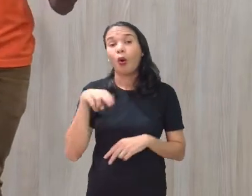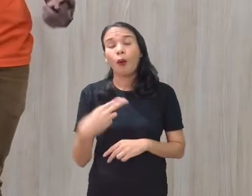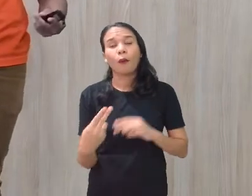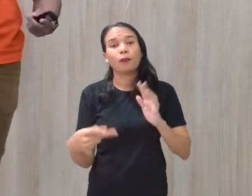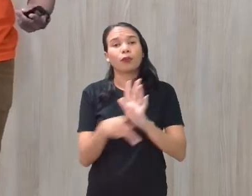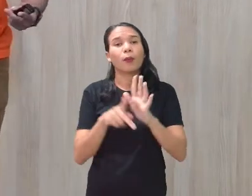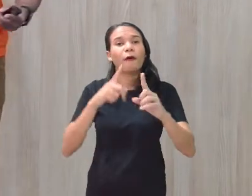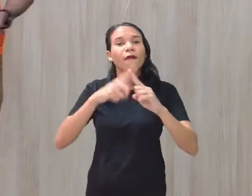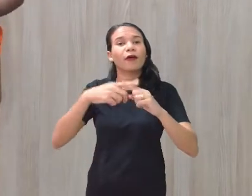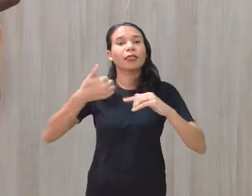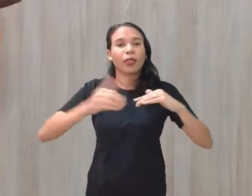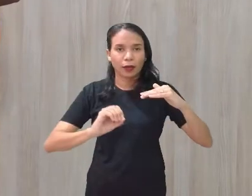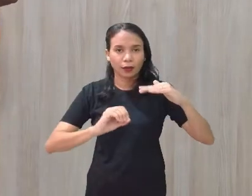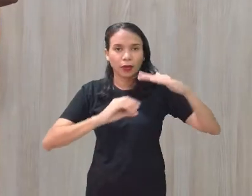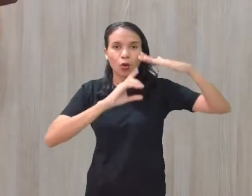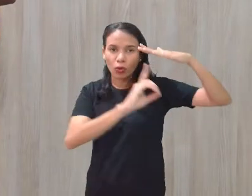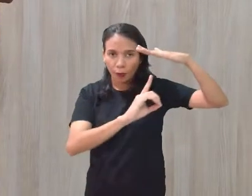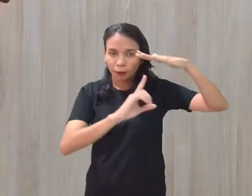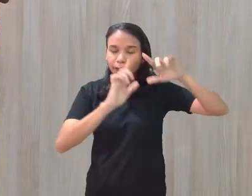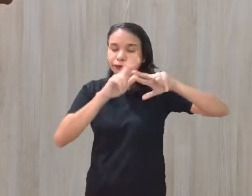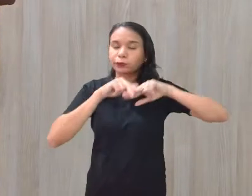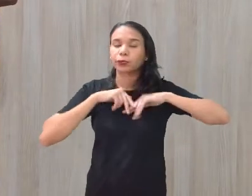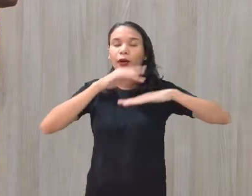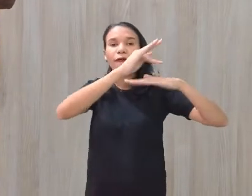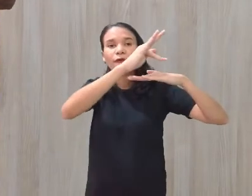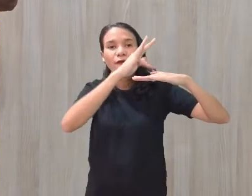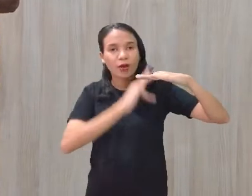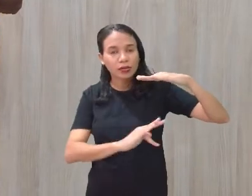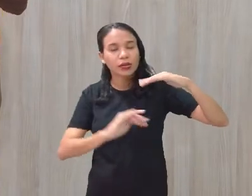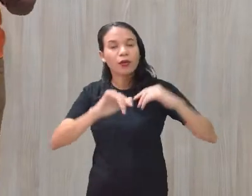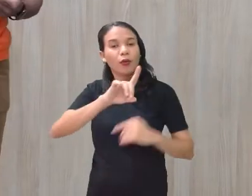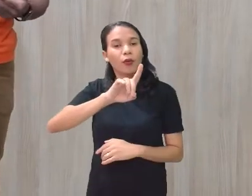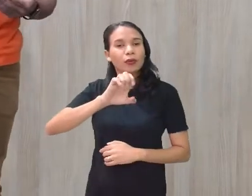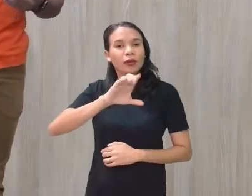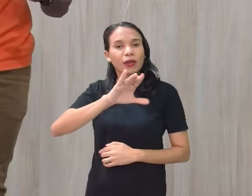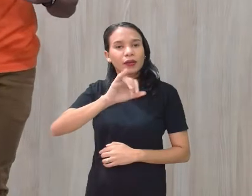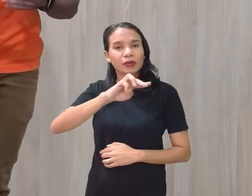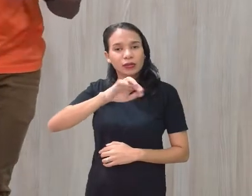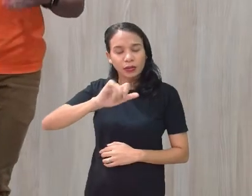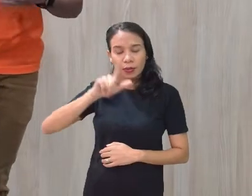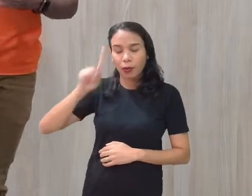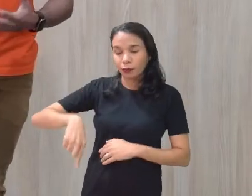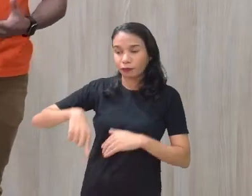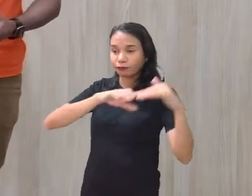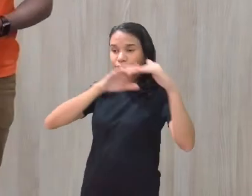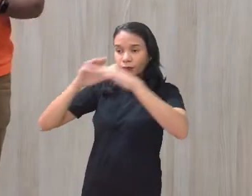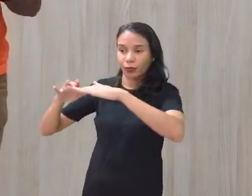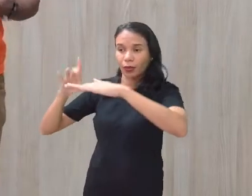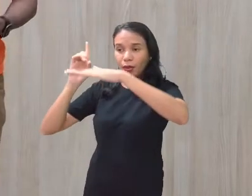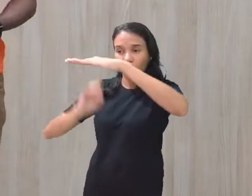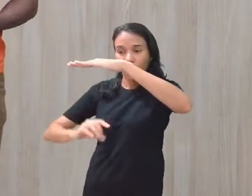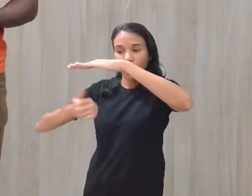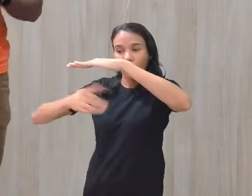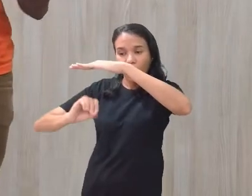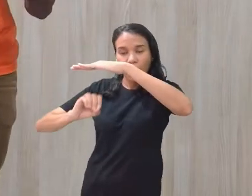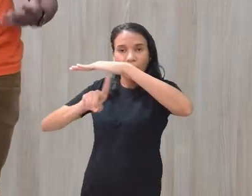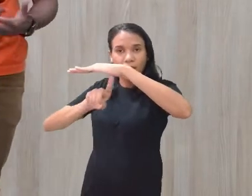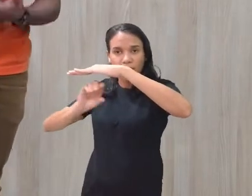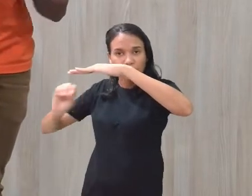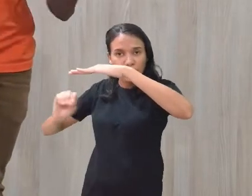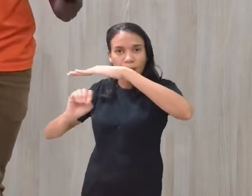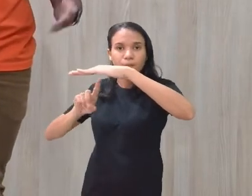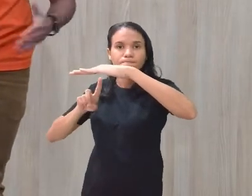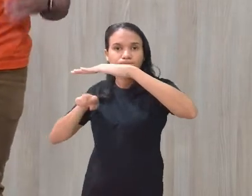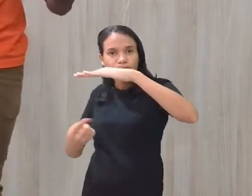múltiplo de 10, tá? E a fração decimal é quando o denominador ele é um múltiplo de 10. 10, 100, 1000,